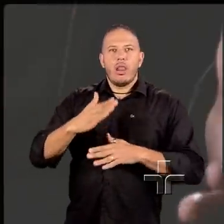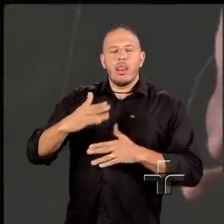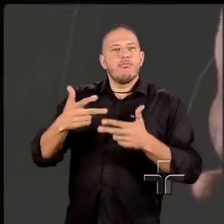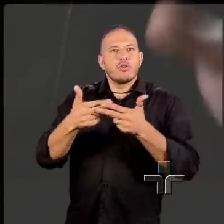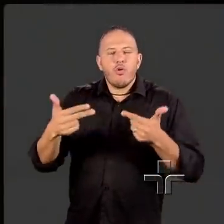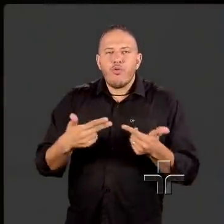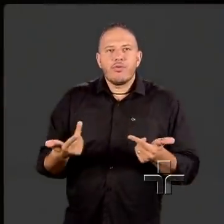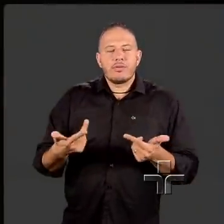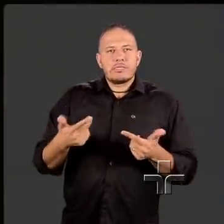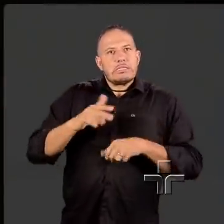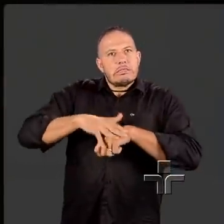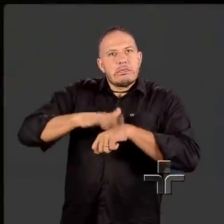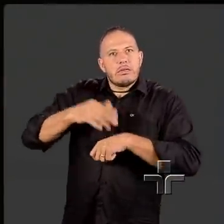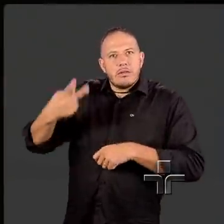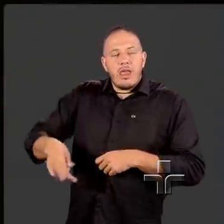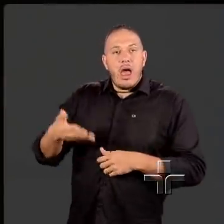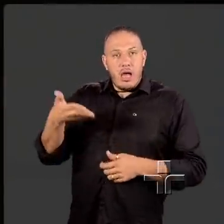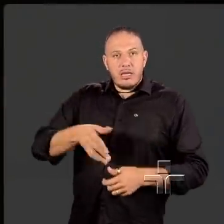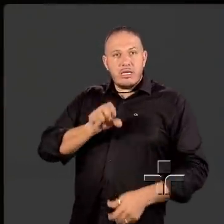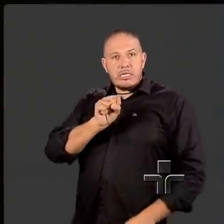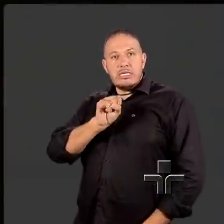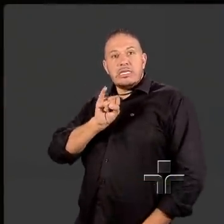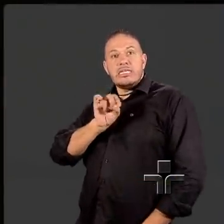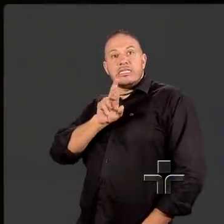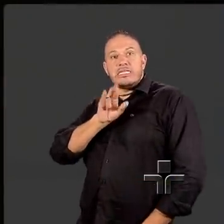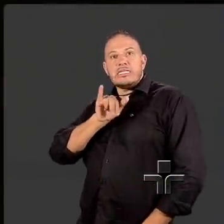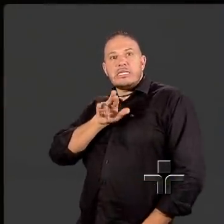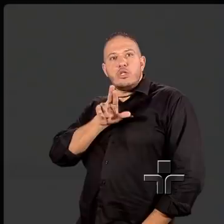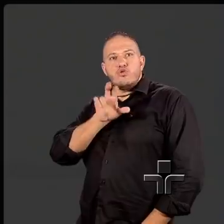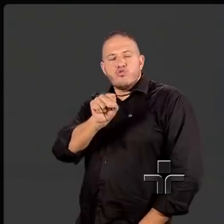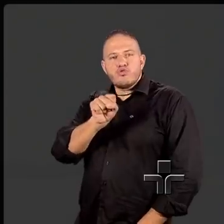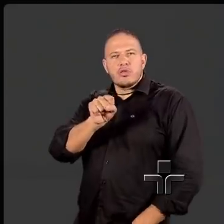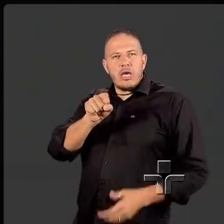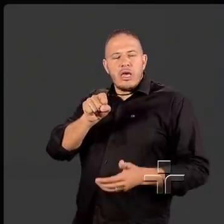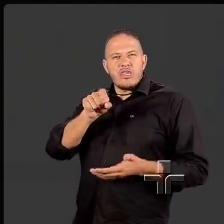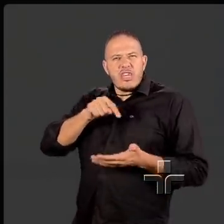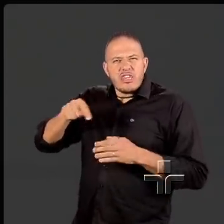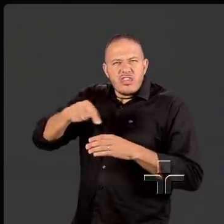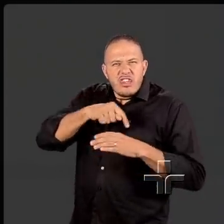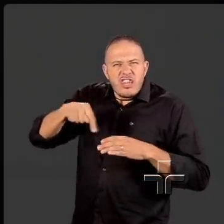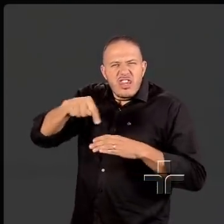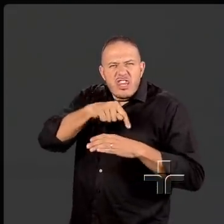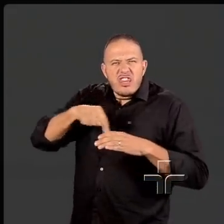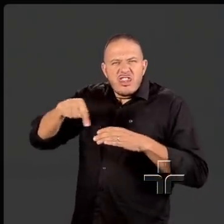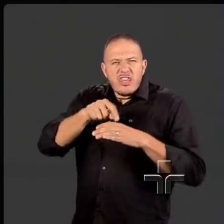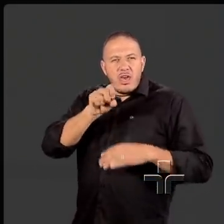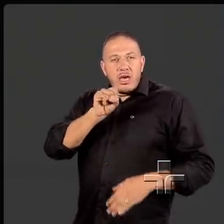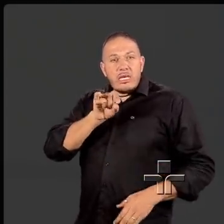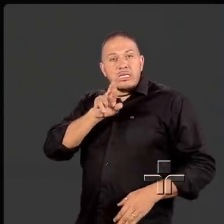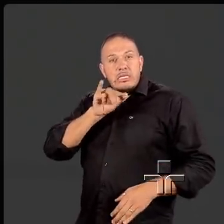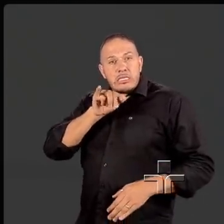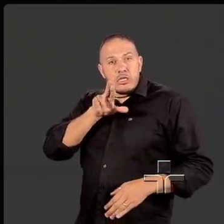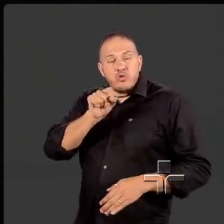Aqui no Brasil, o Sirius, o acelerador de partículas, foi finalmente inaugurado e vai poder responder a